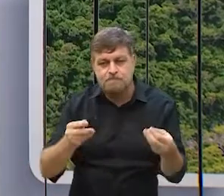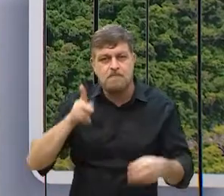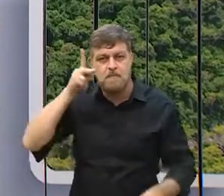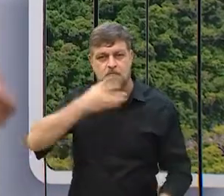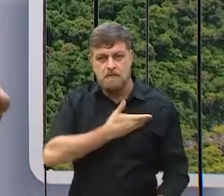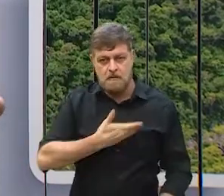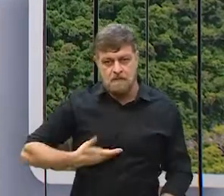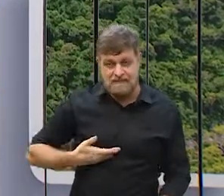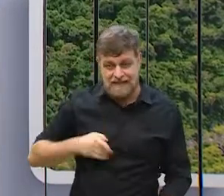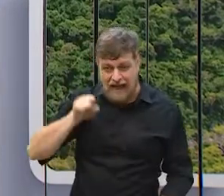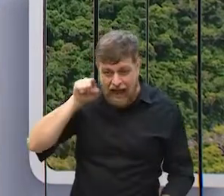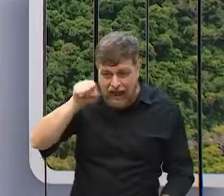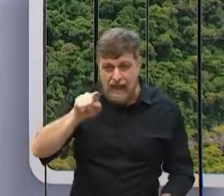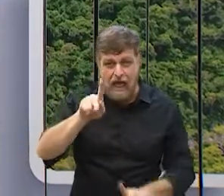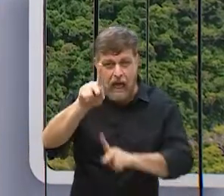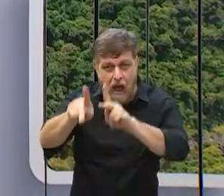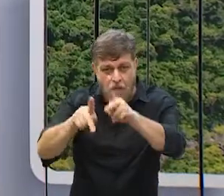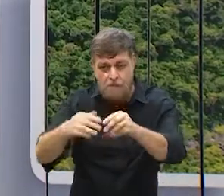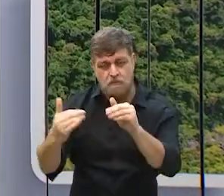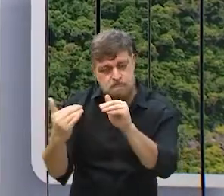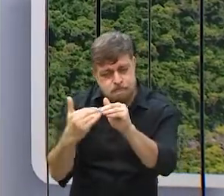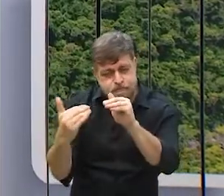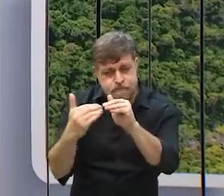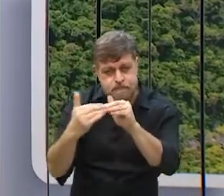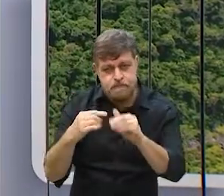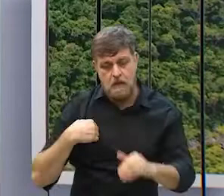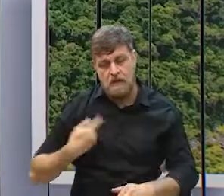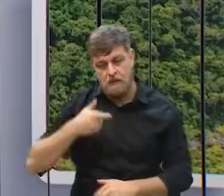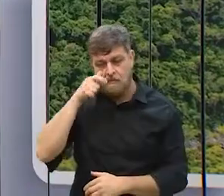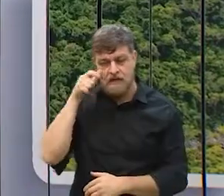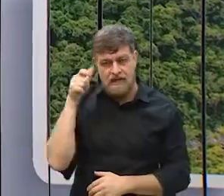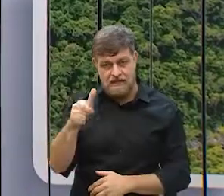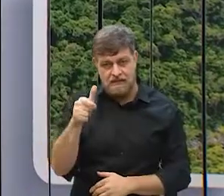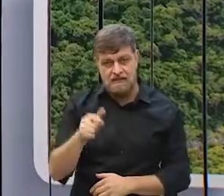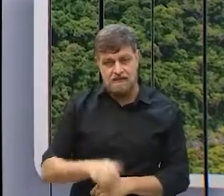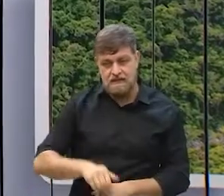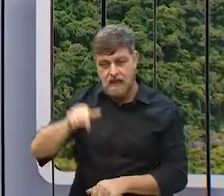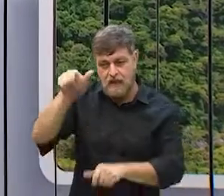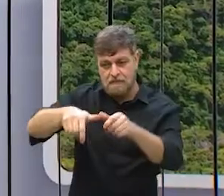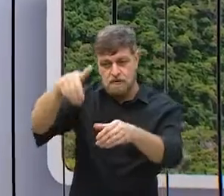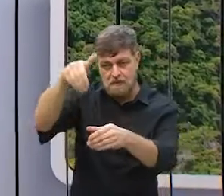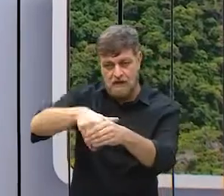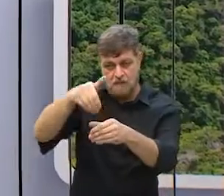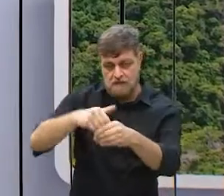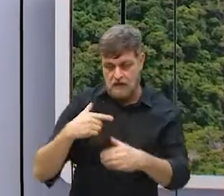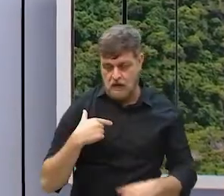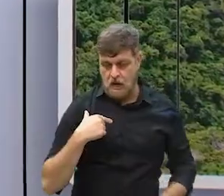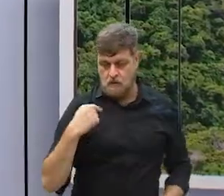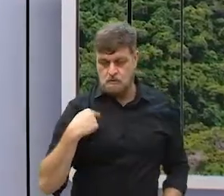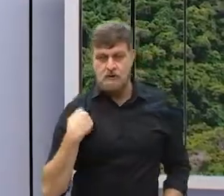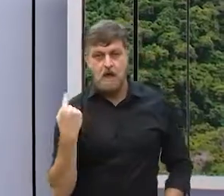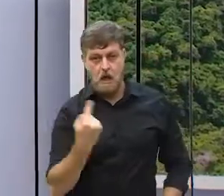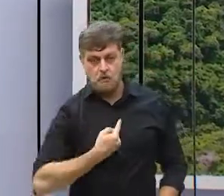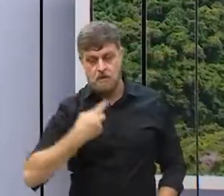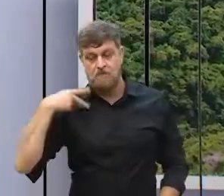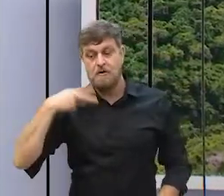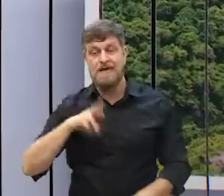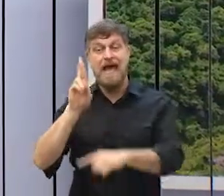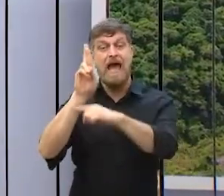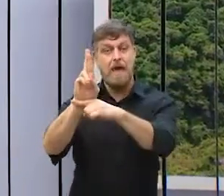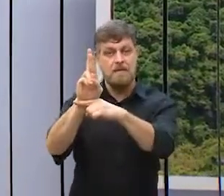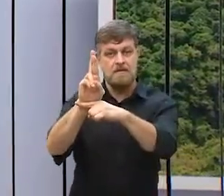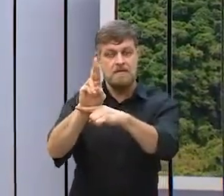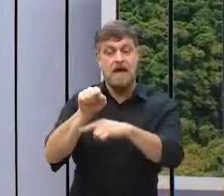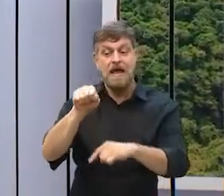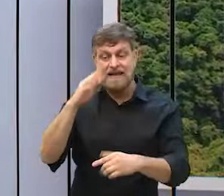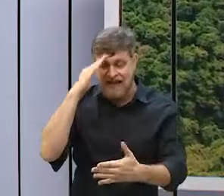que chega na ponta, lá para o cidadão, que é isso que interessa. Quando o eleitor elege nós como representante, ele espera